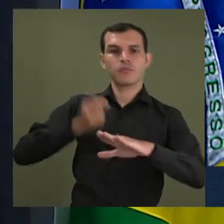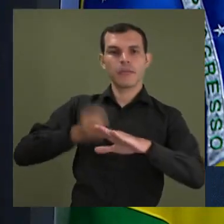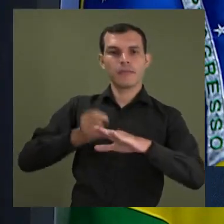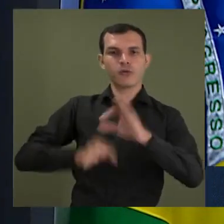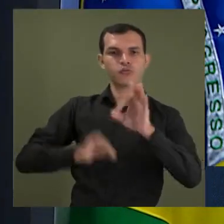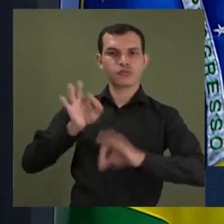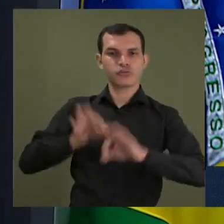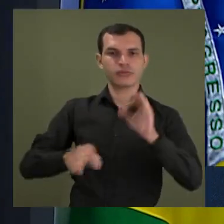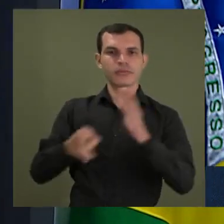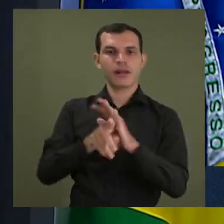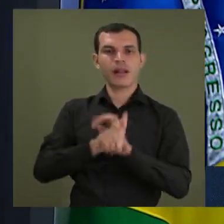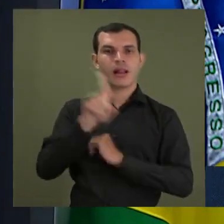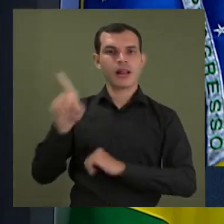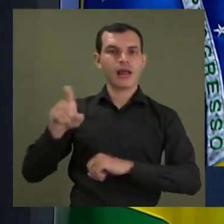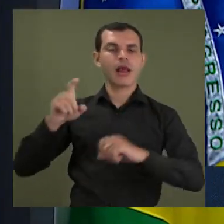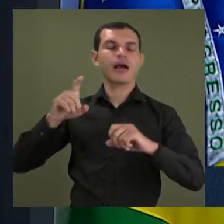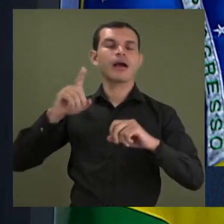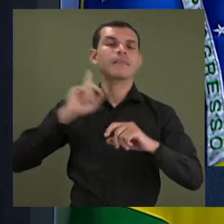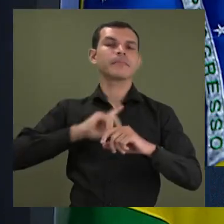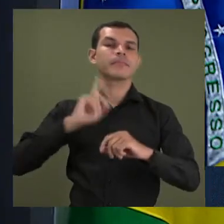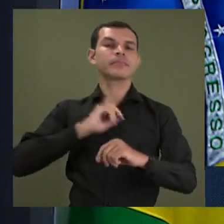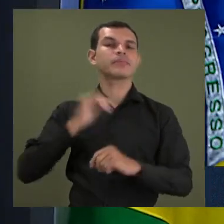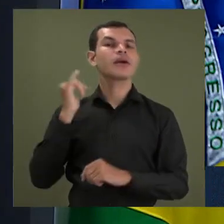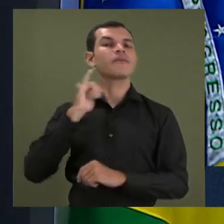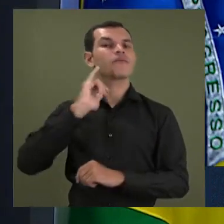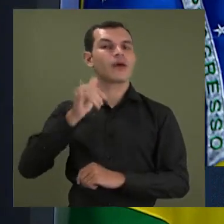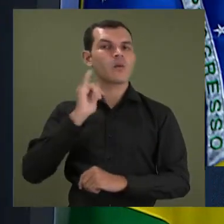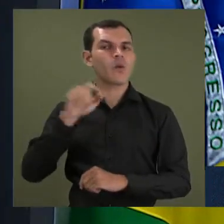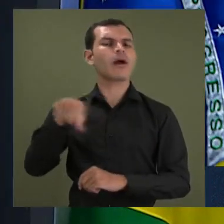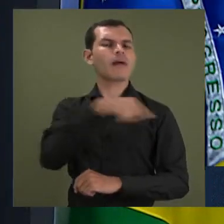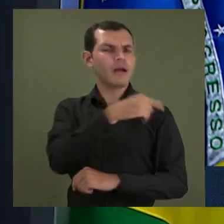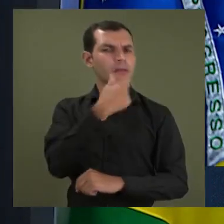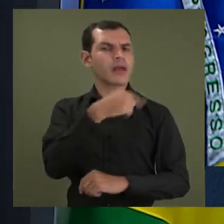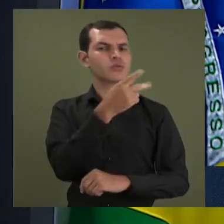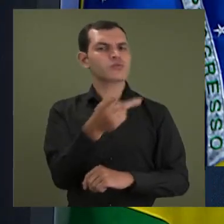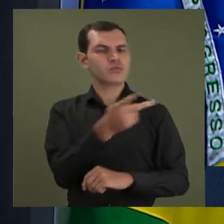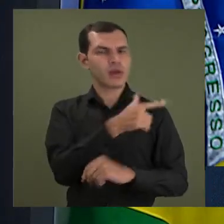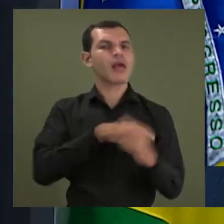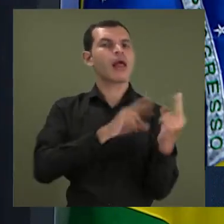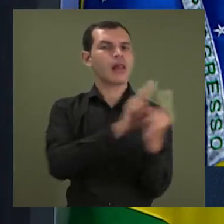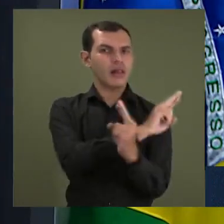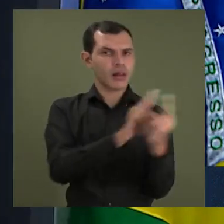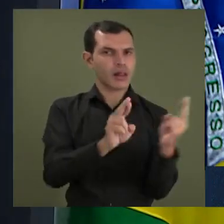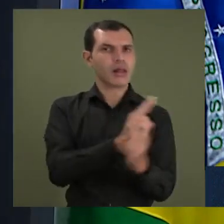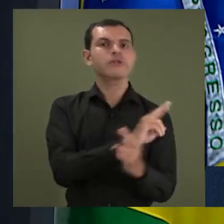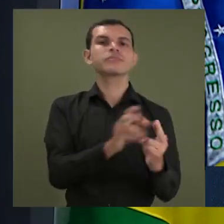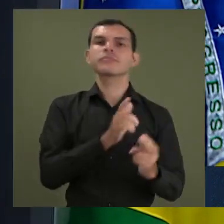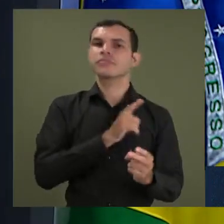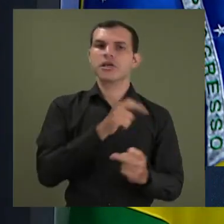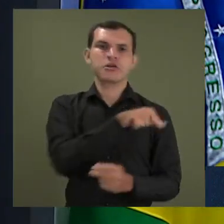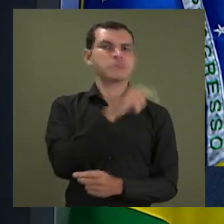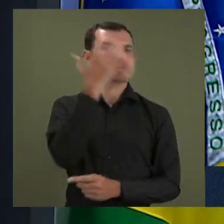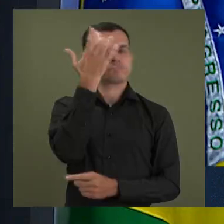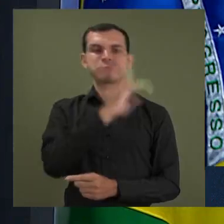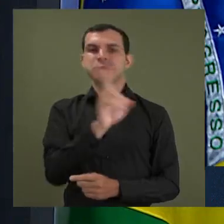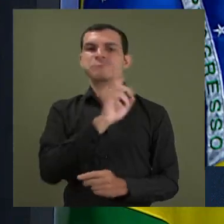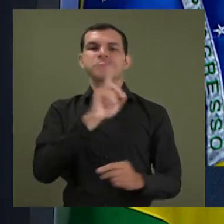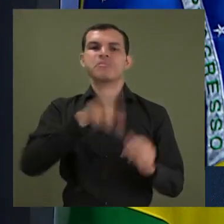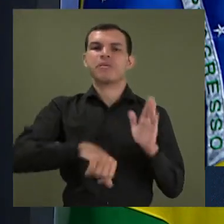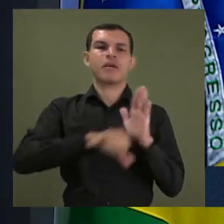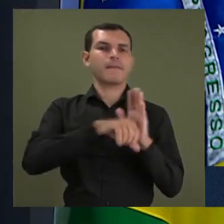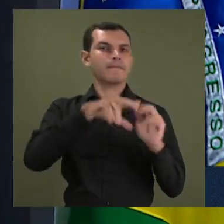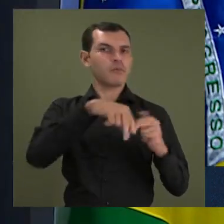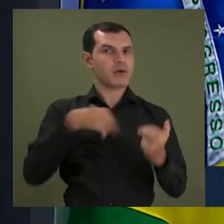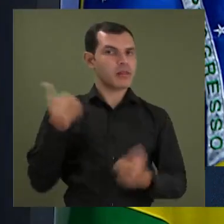que o rapaz tinha uma relação com a menina e não sabia que se tratava de crime por causa da idade dela.